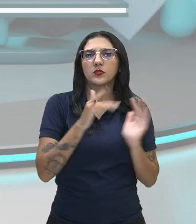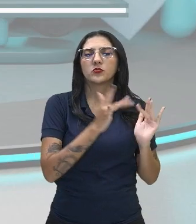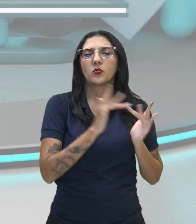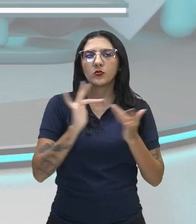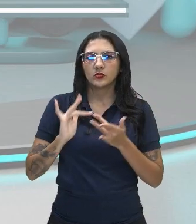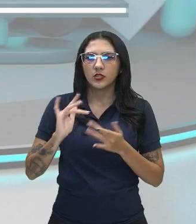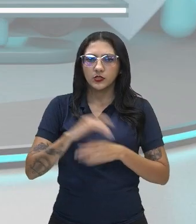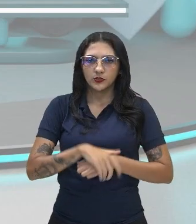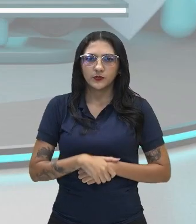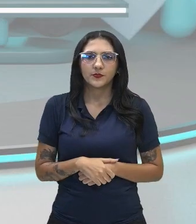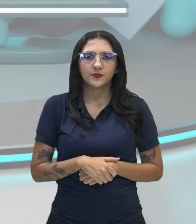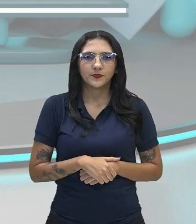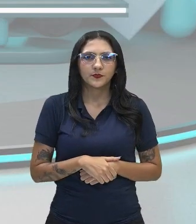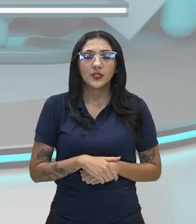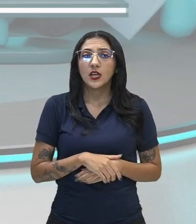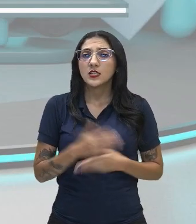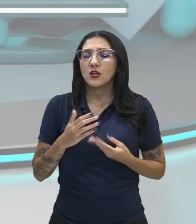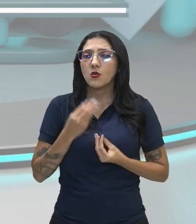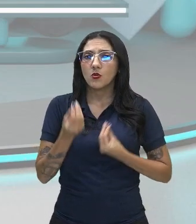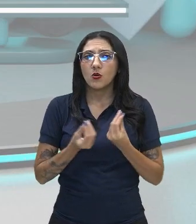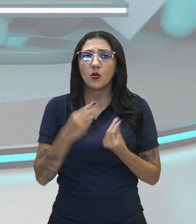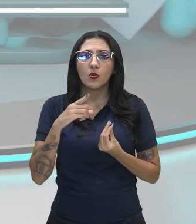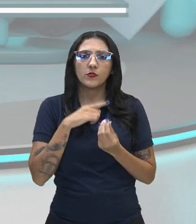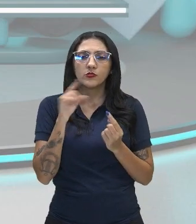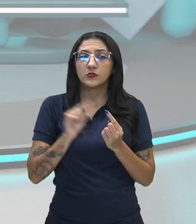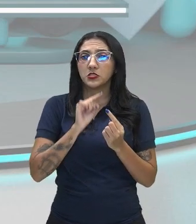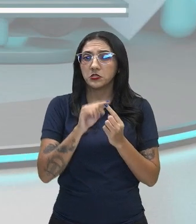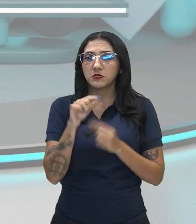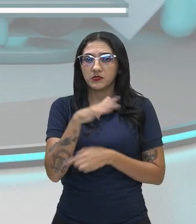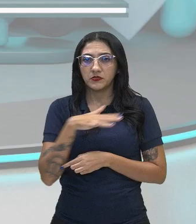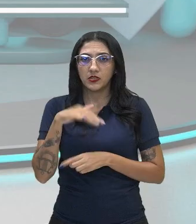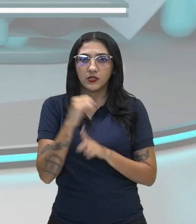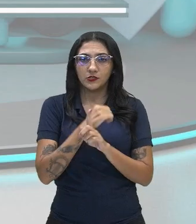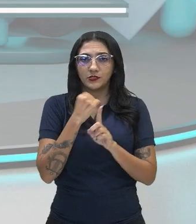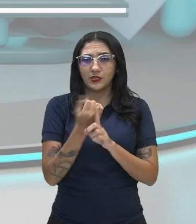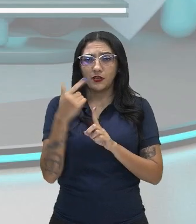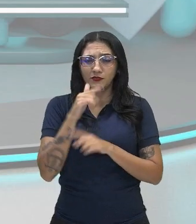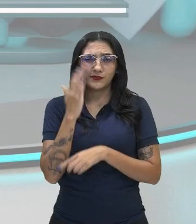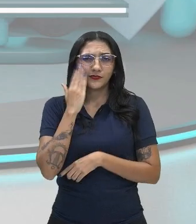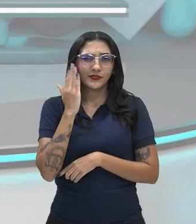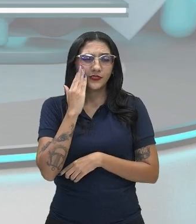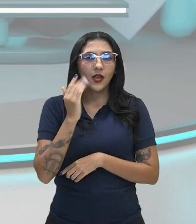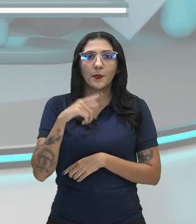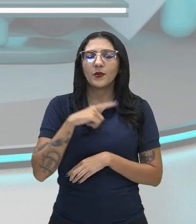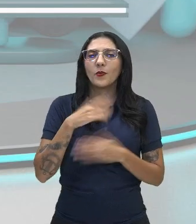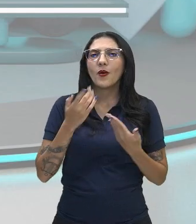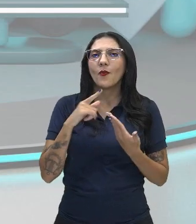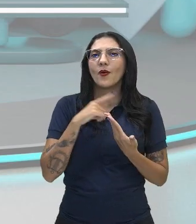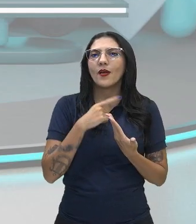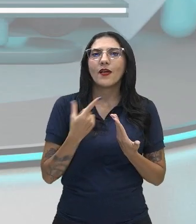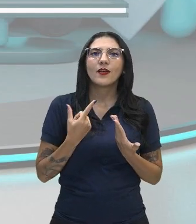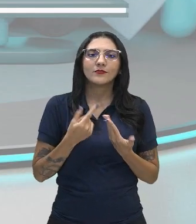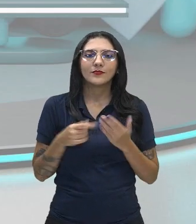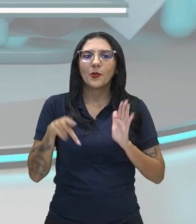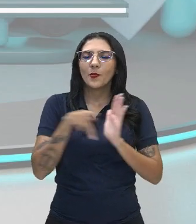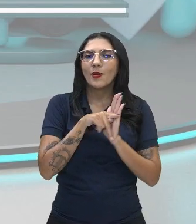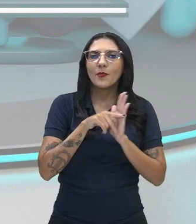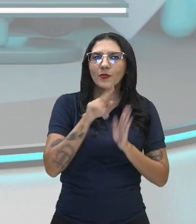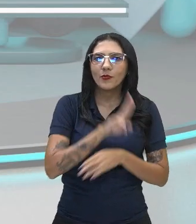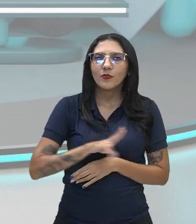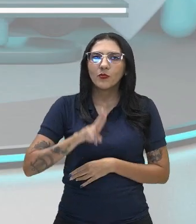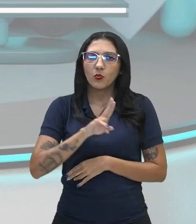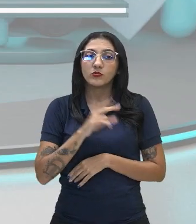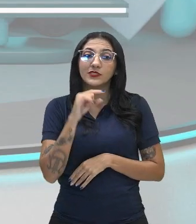como finalidade social, você tem que o texto, ou seja, o propósito dele, para o qual